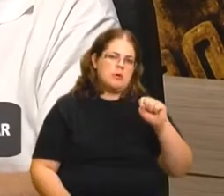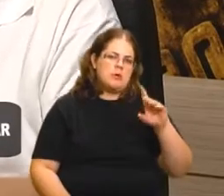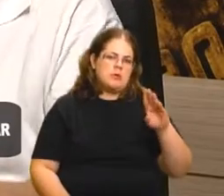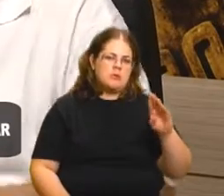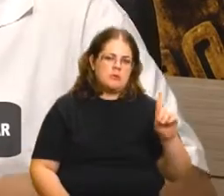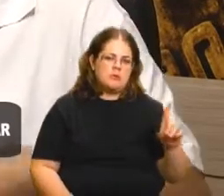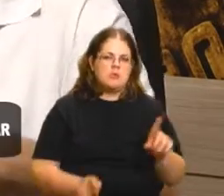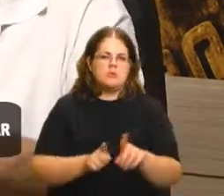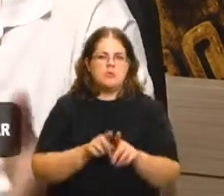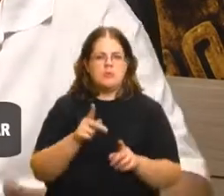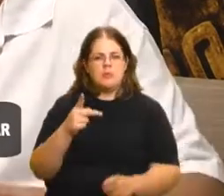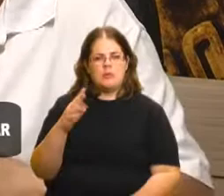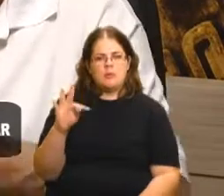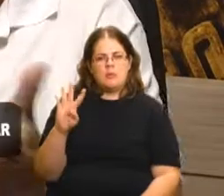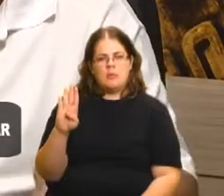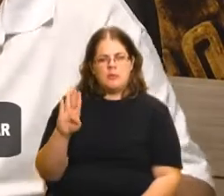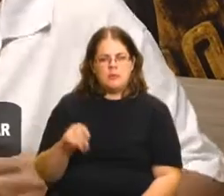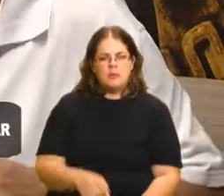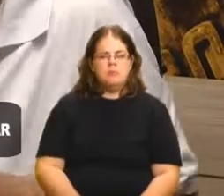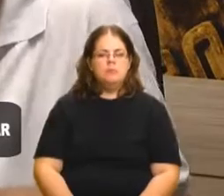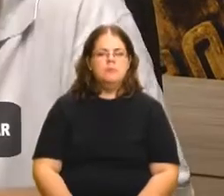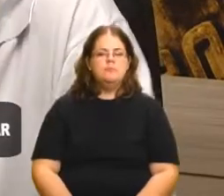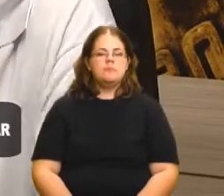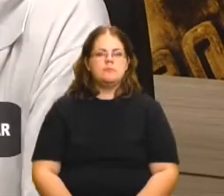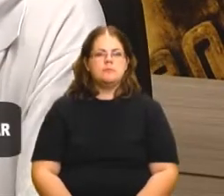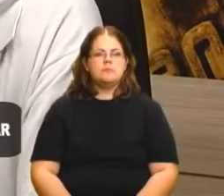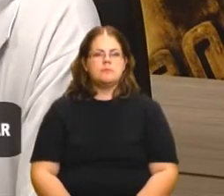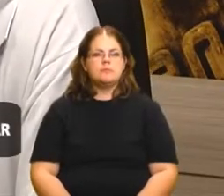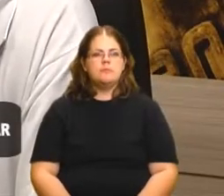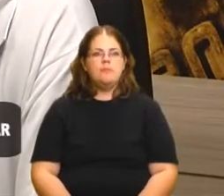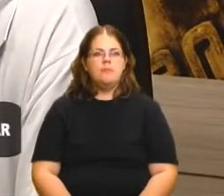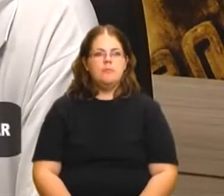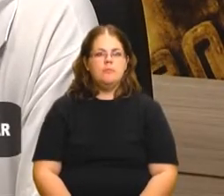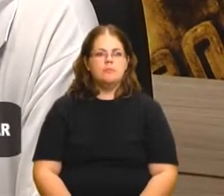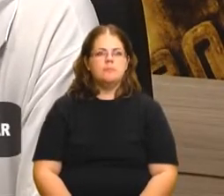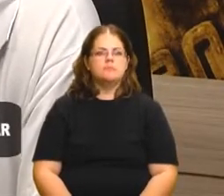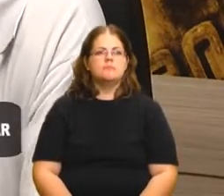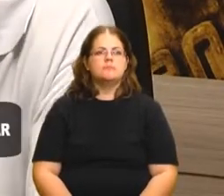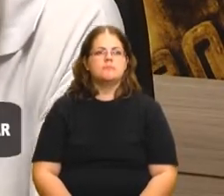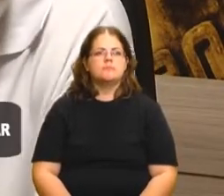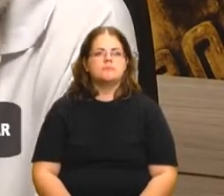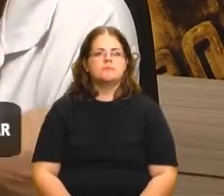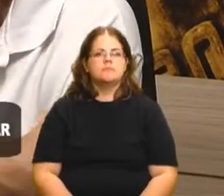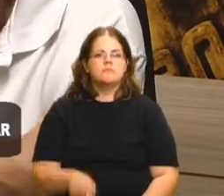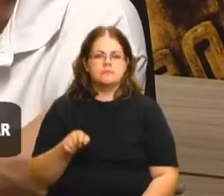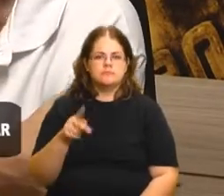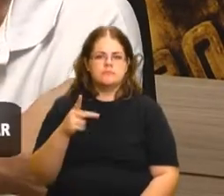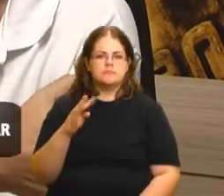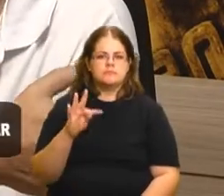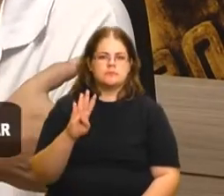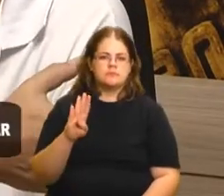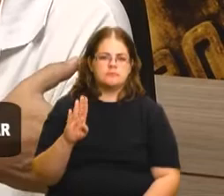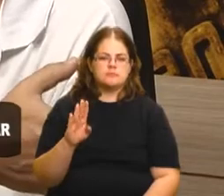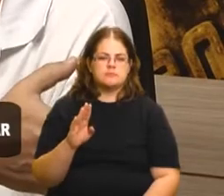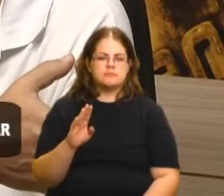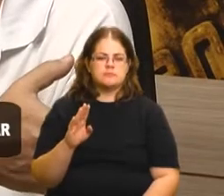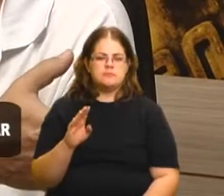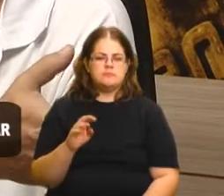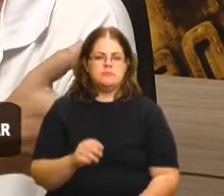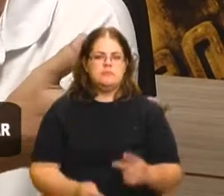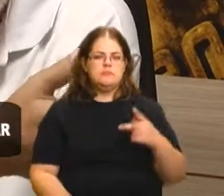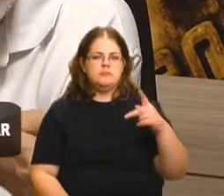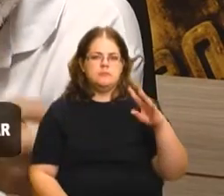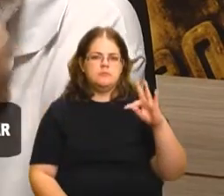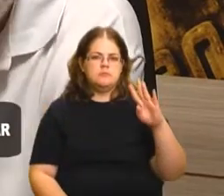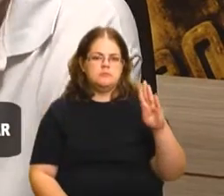PSD. O PTB era o partido do Jango, era mais fechado com ele. Bom, o PTB vai minguar